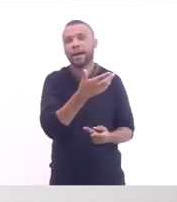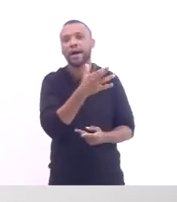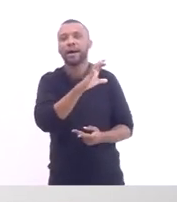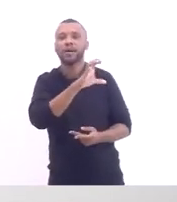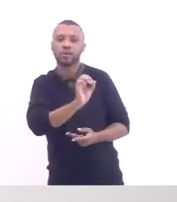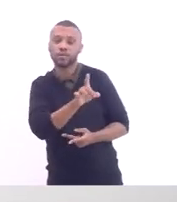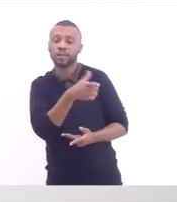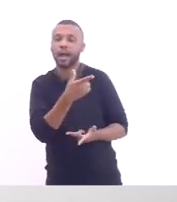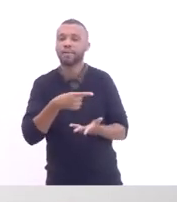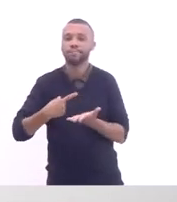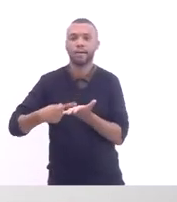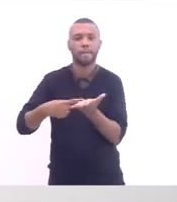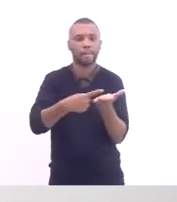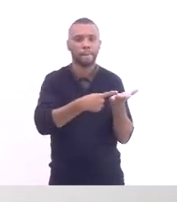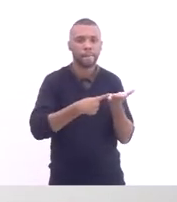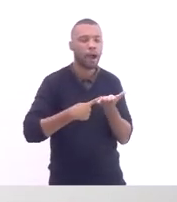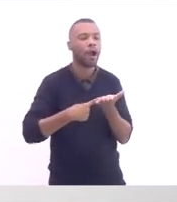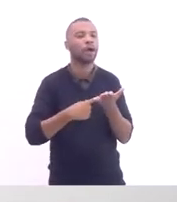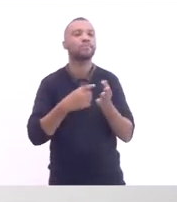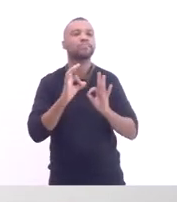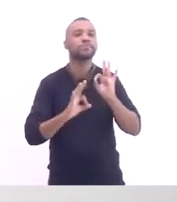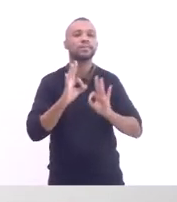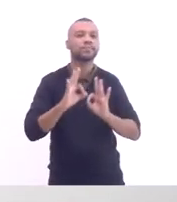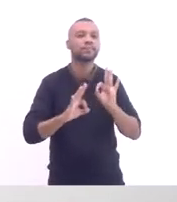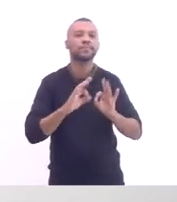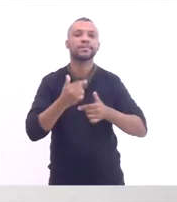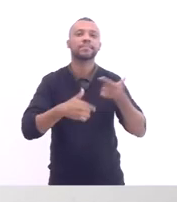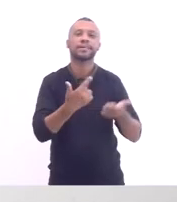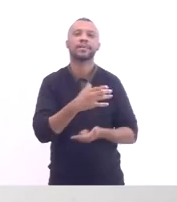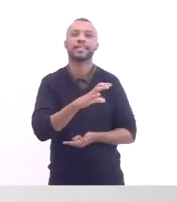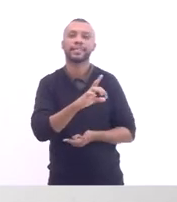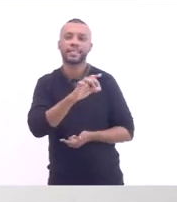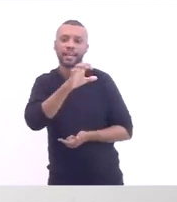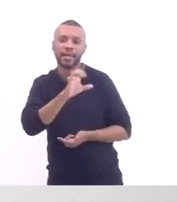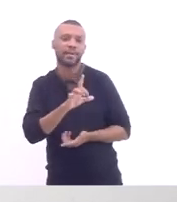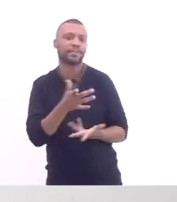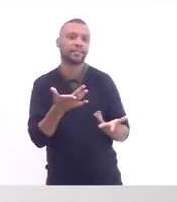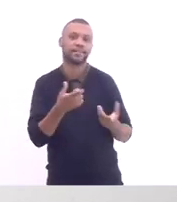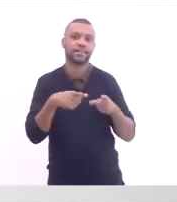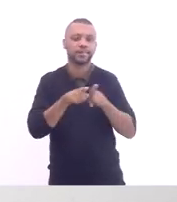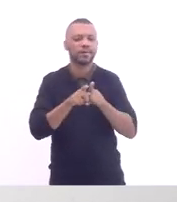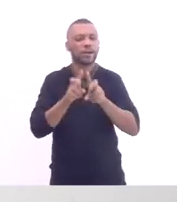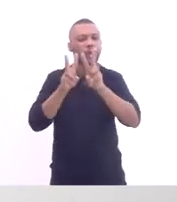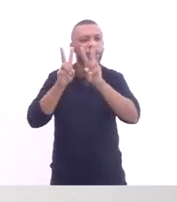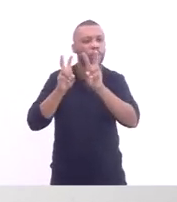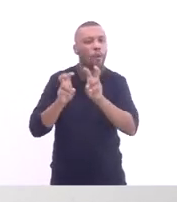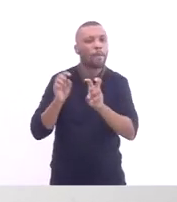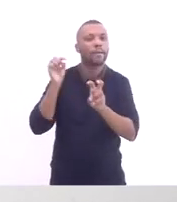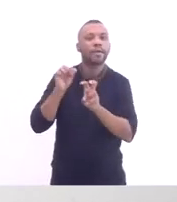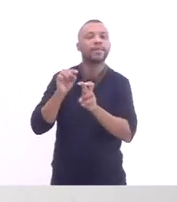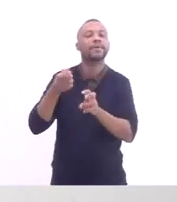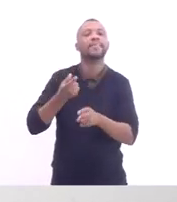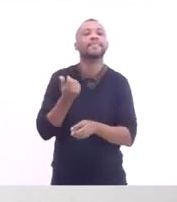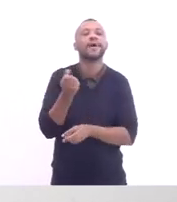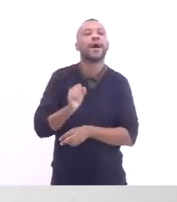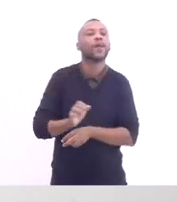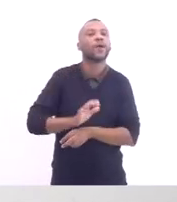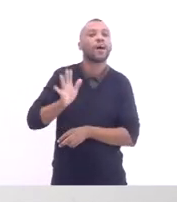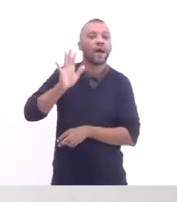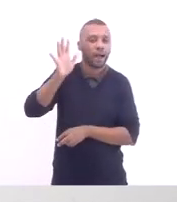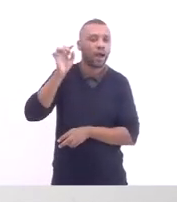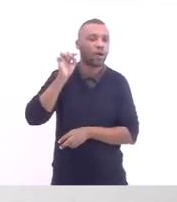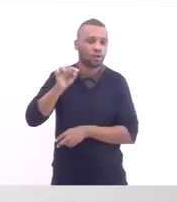concessão da prestação de serviços da SEDAI. E também, em decorrência desses valores altos que estão